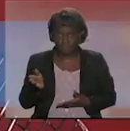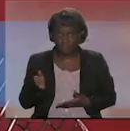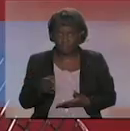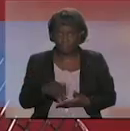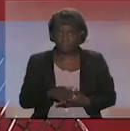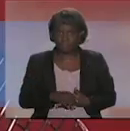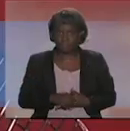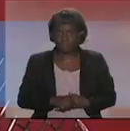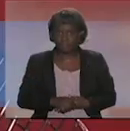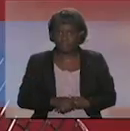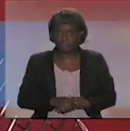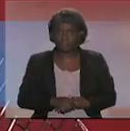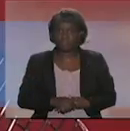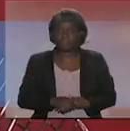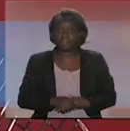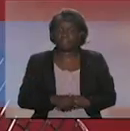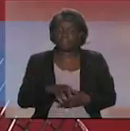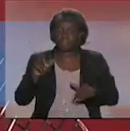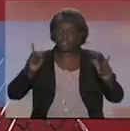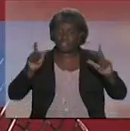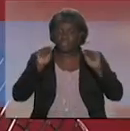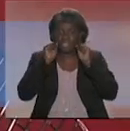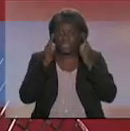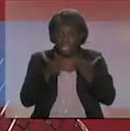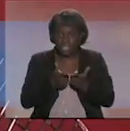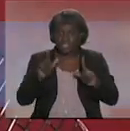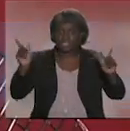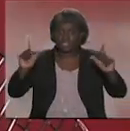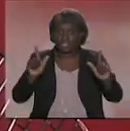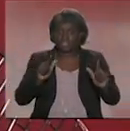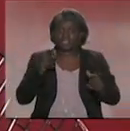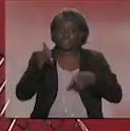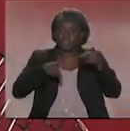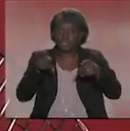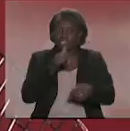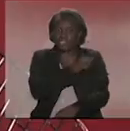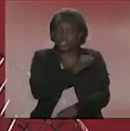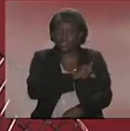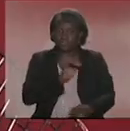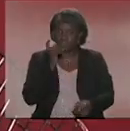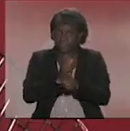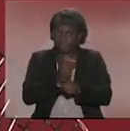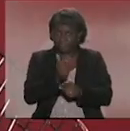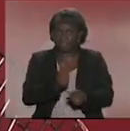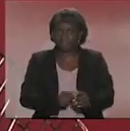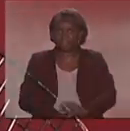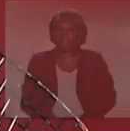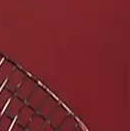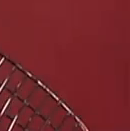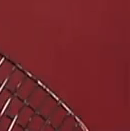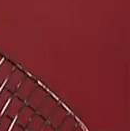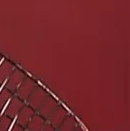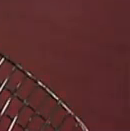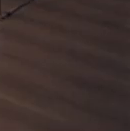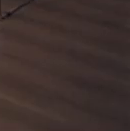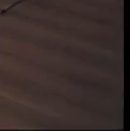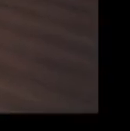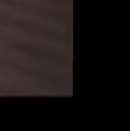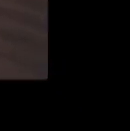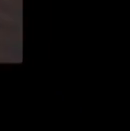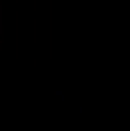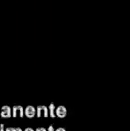www.querodiscutiromeuestado.rj.gov.br ou pelo www.youtube.com/alerj TV. TV Alerj, o canal do povo fluminense. Até a próxima.